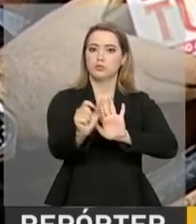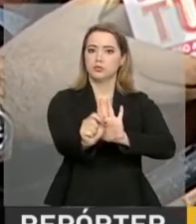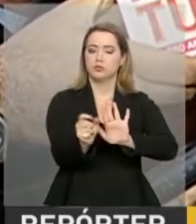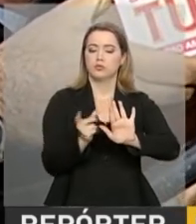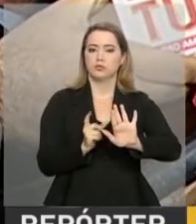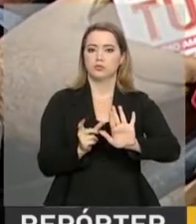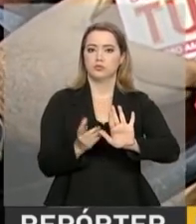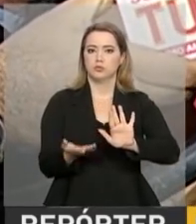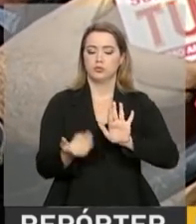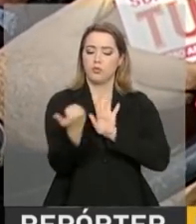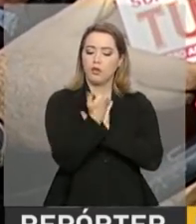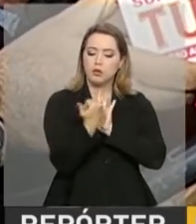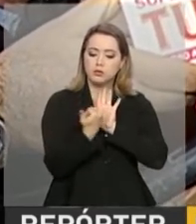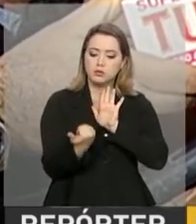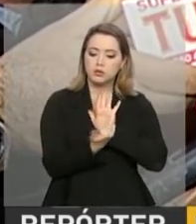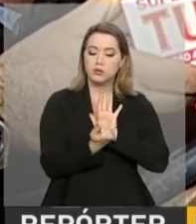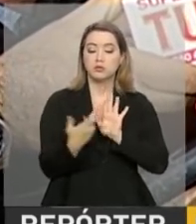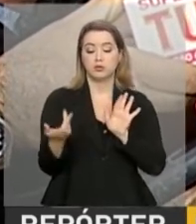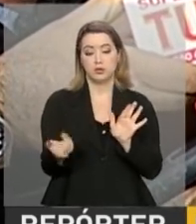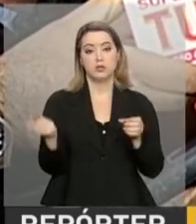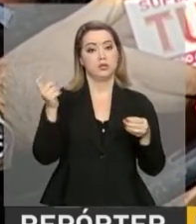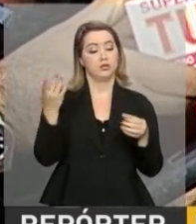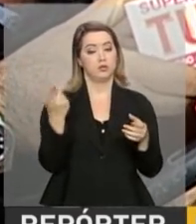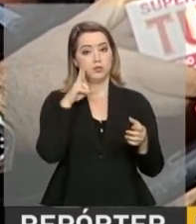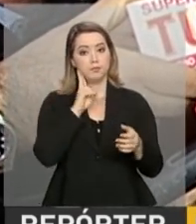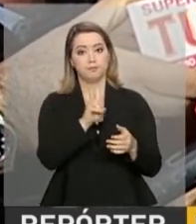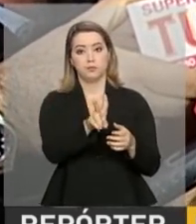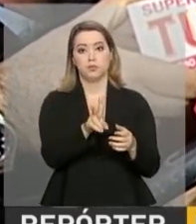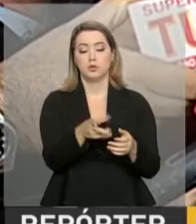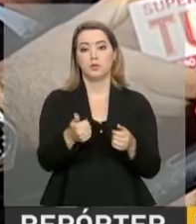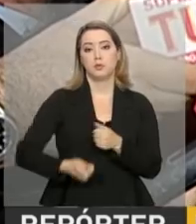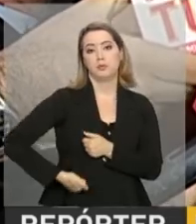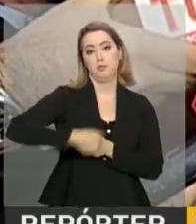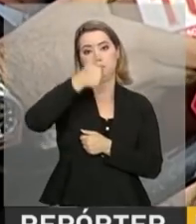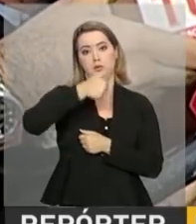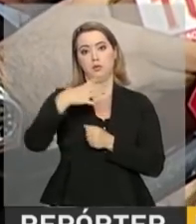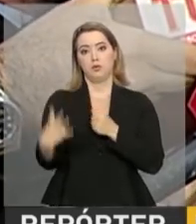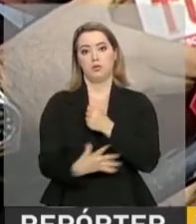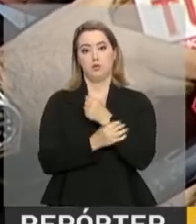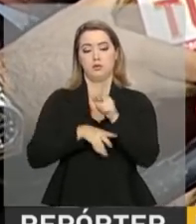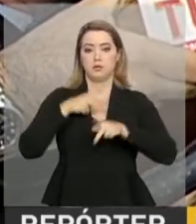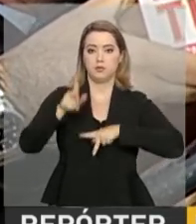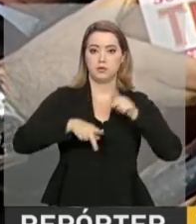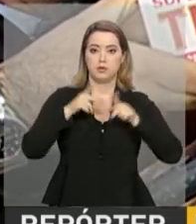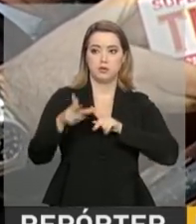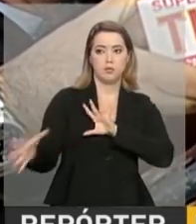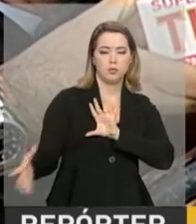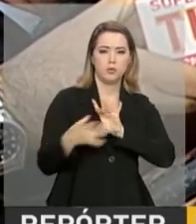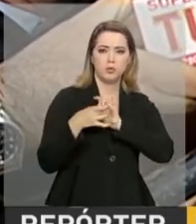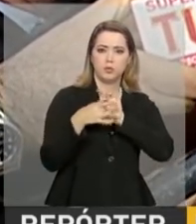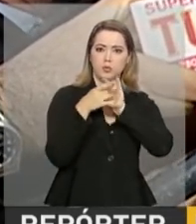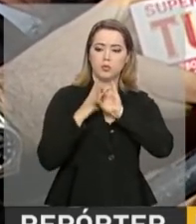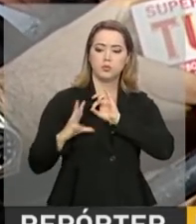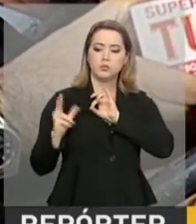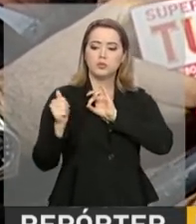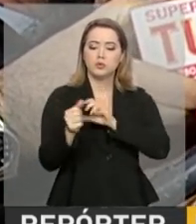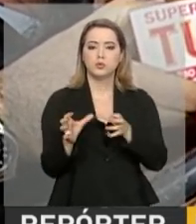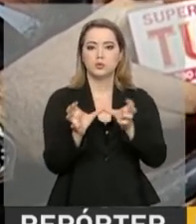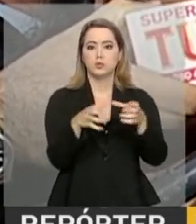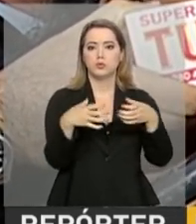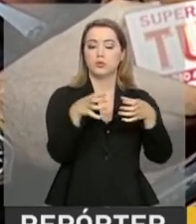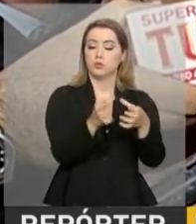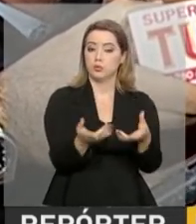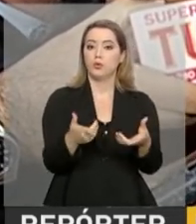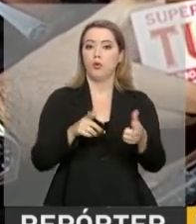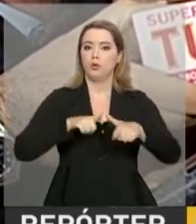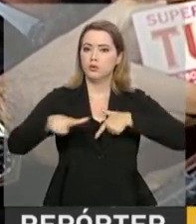de programa voltado para a segurança pública, evidentemente cooperativa, e o desdobramento deverá